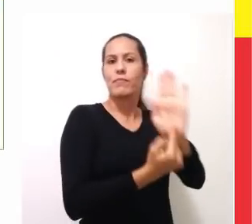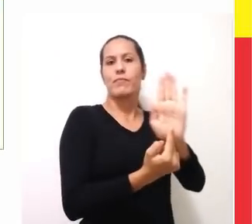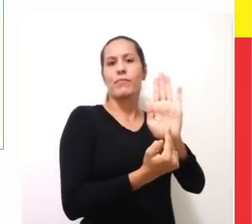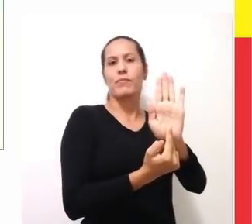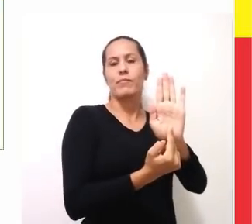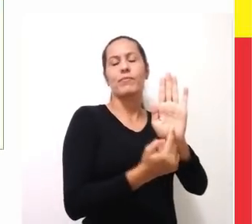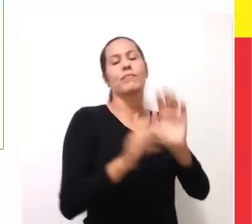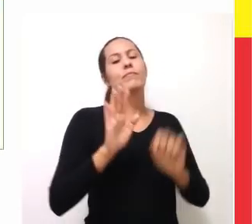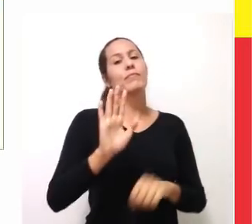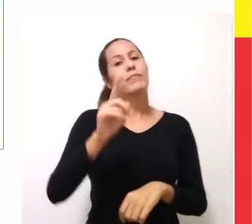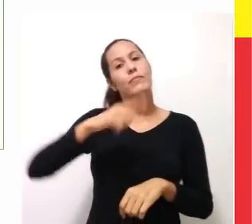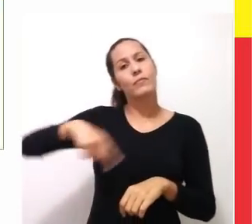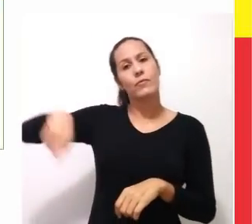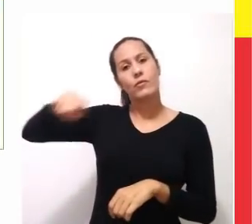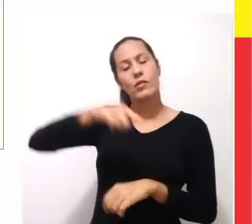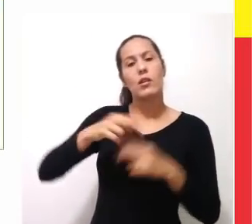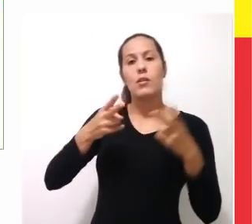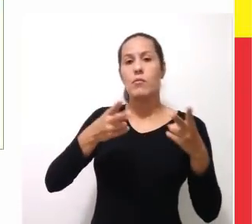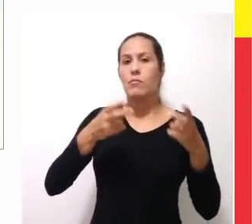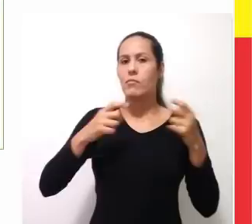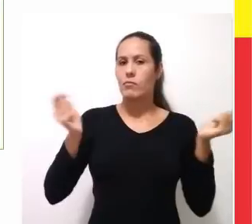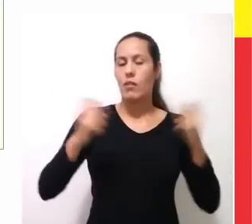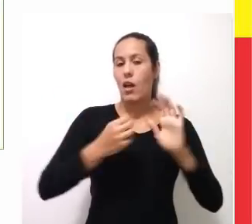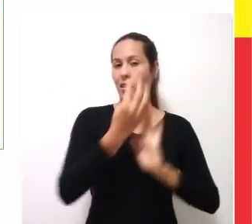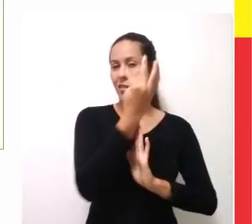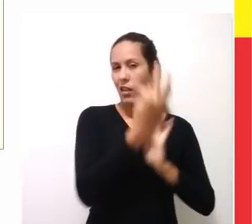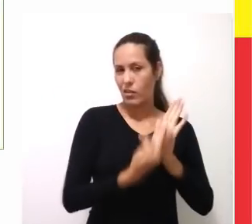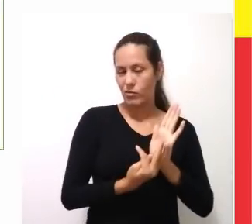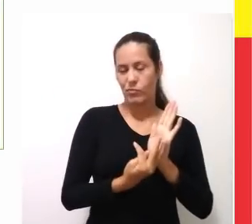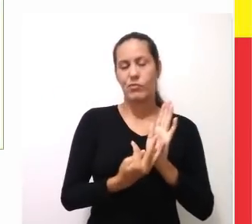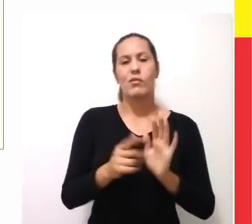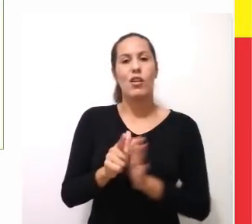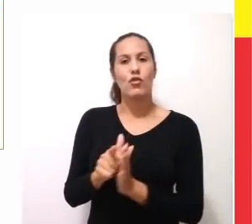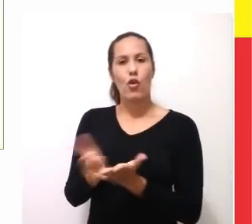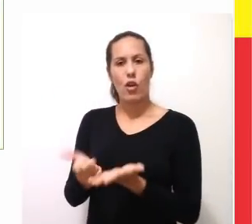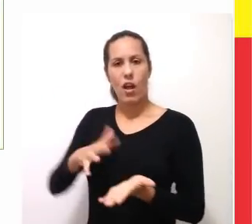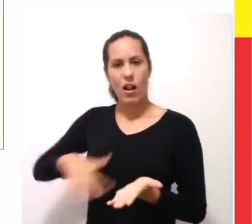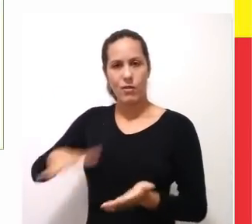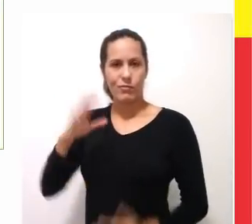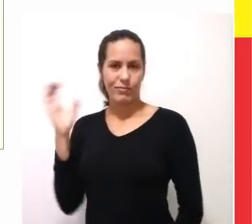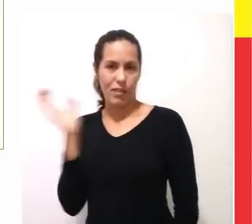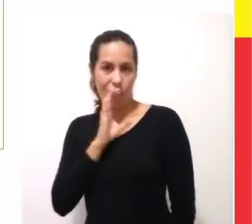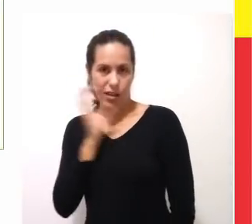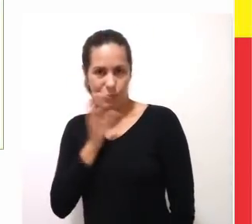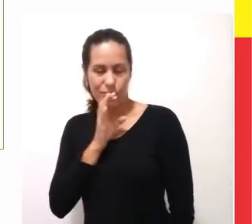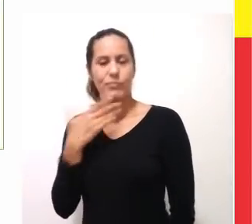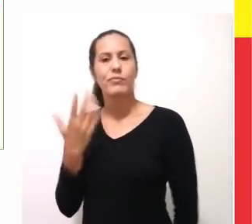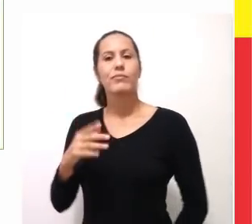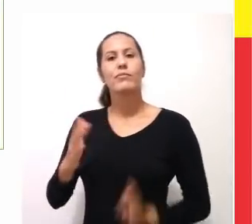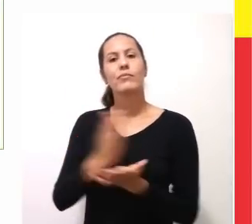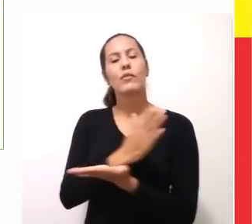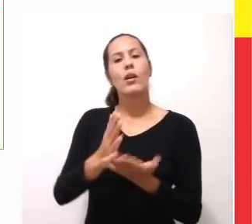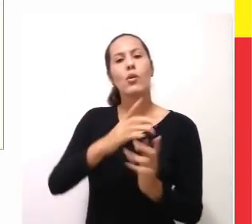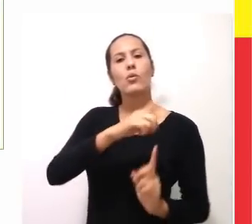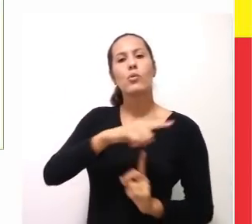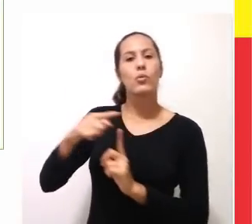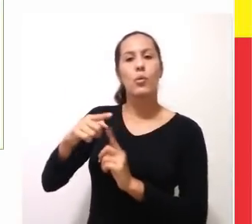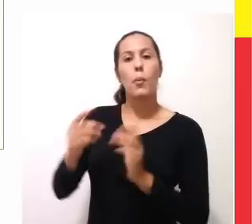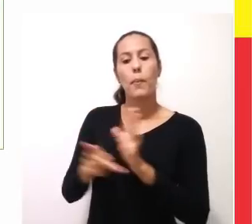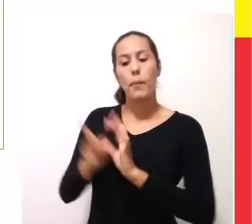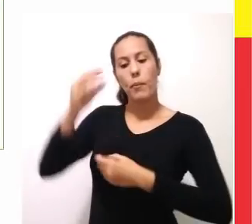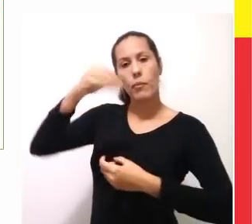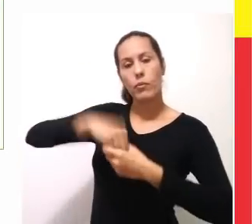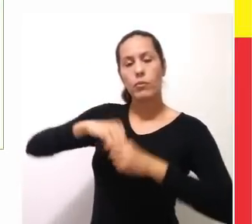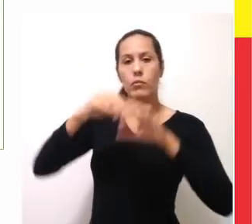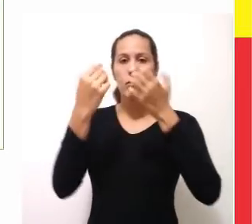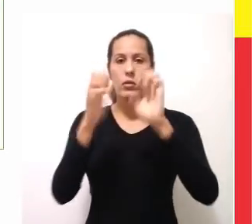Para permitir a produção de textos jornalísticos em grande escala e com maior rapidez, isso o jornal, o estilo